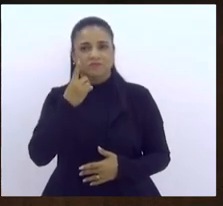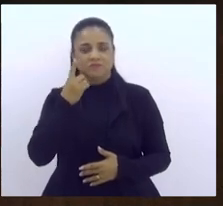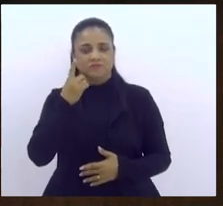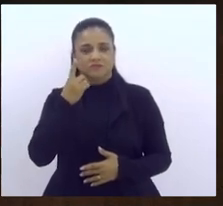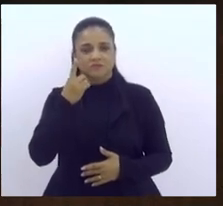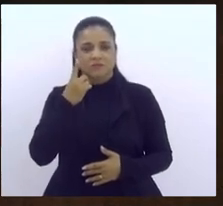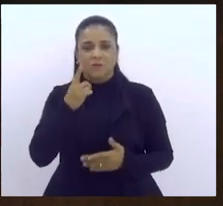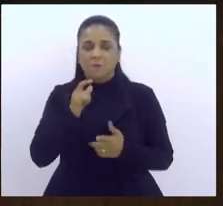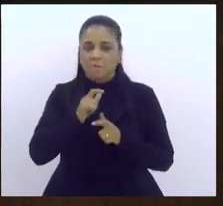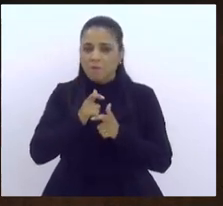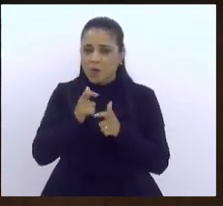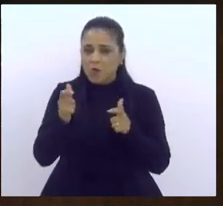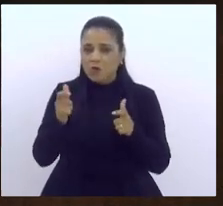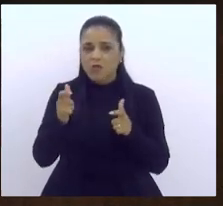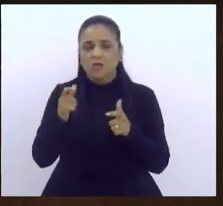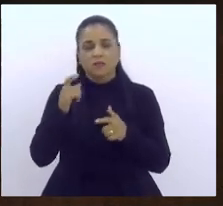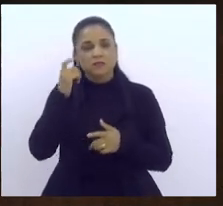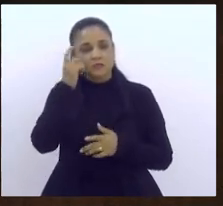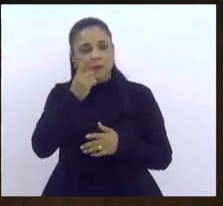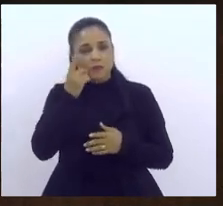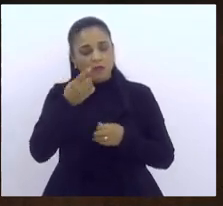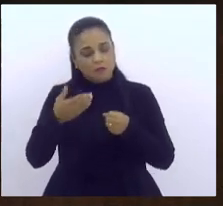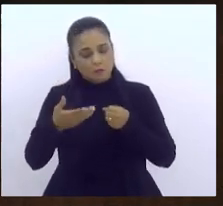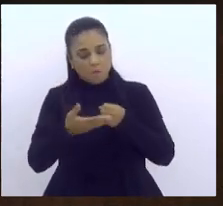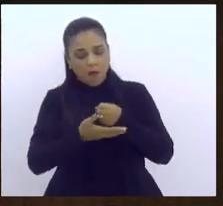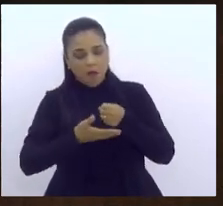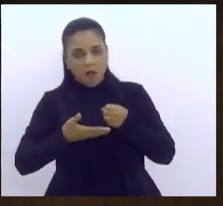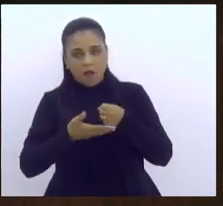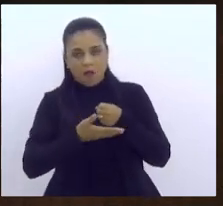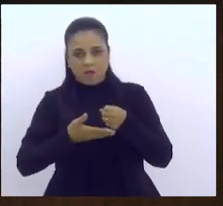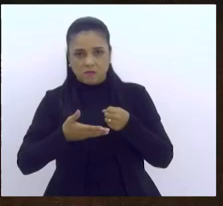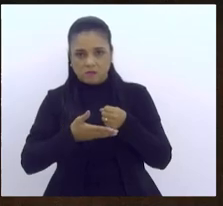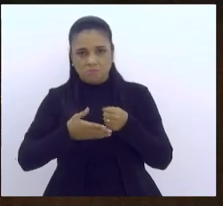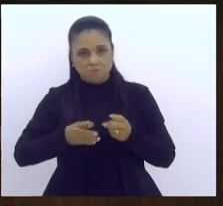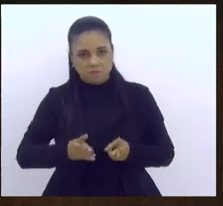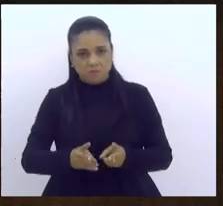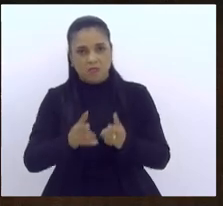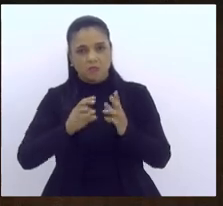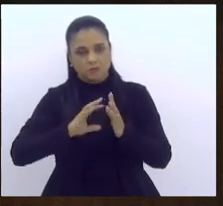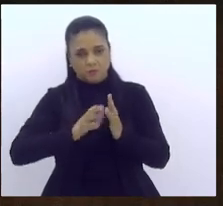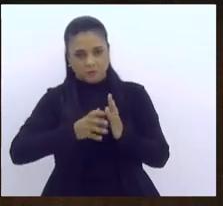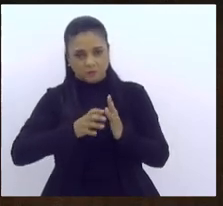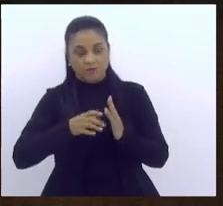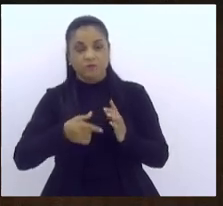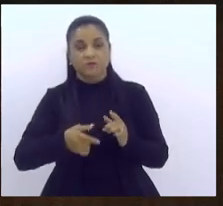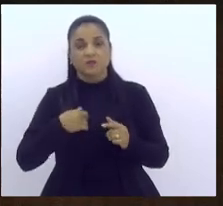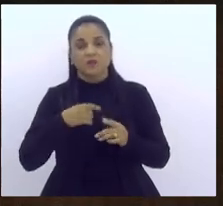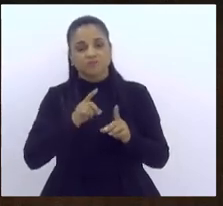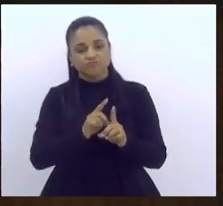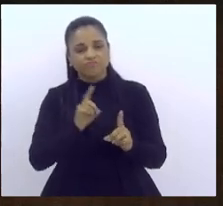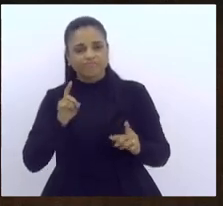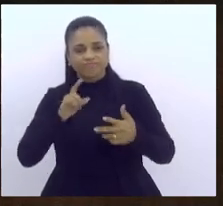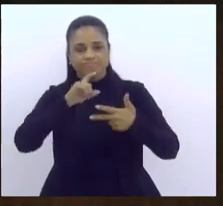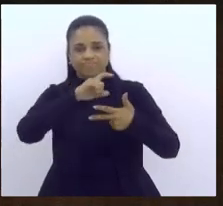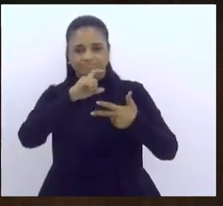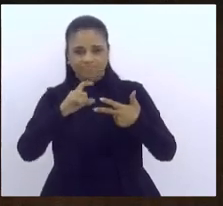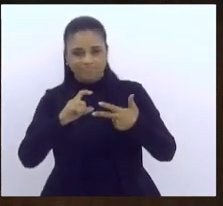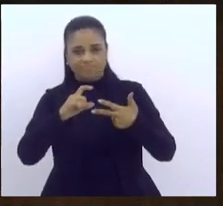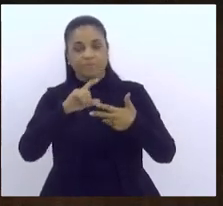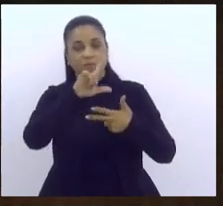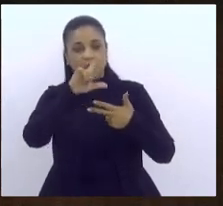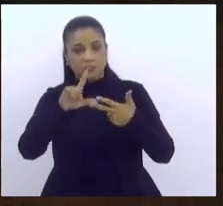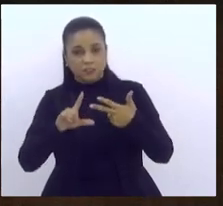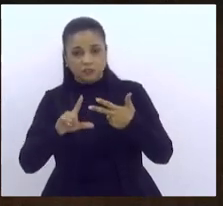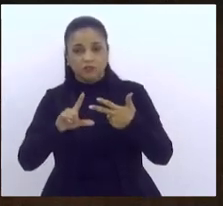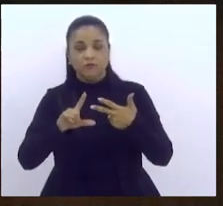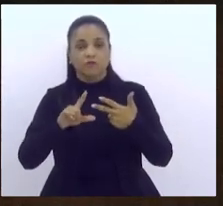maioria, deputados da base. Mas há um profundo afastamento do poder executivo, do poder legislativo. Existe